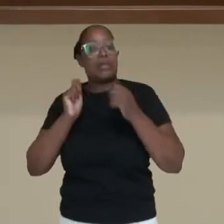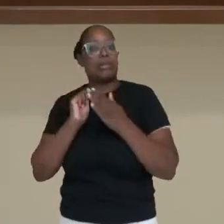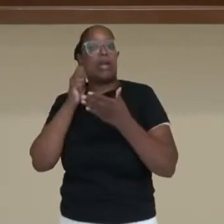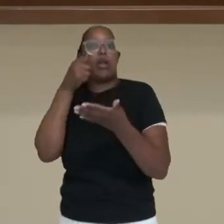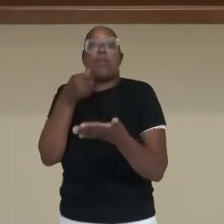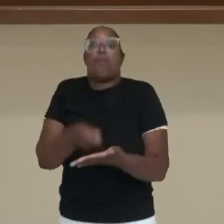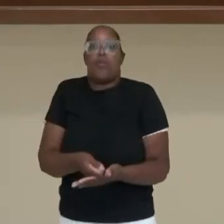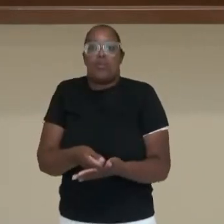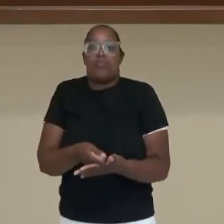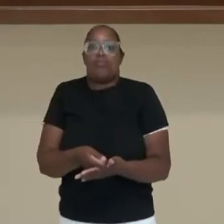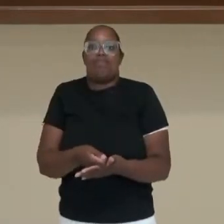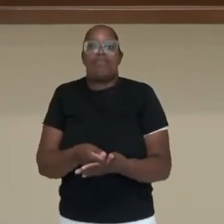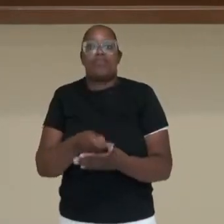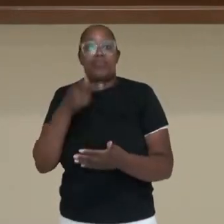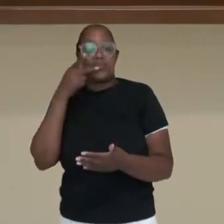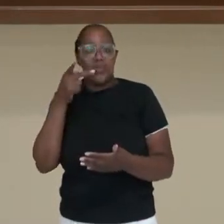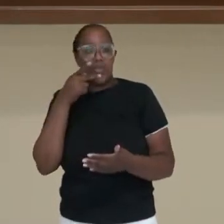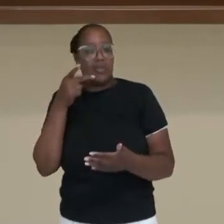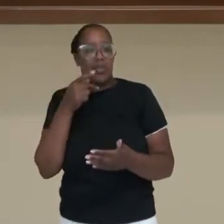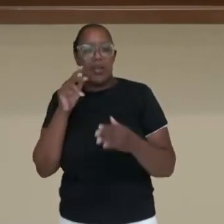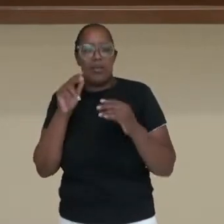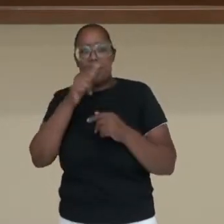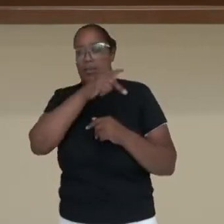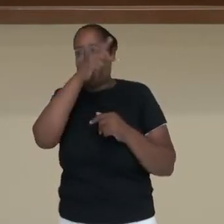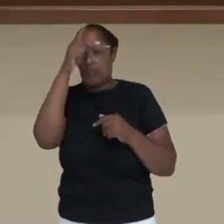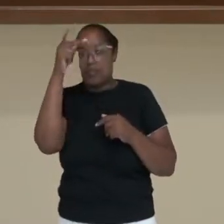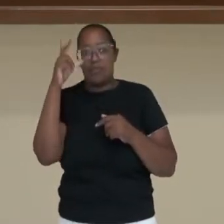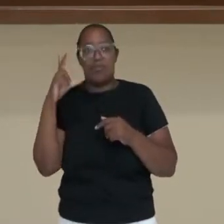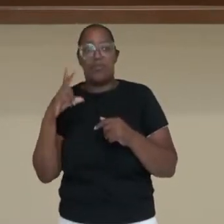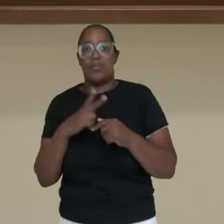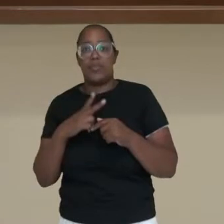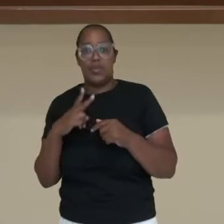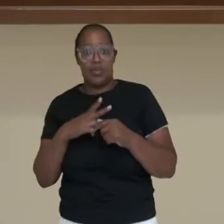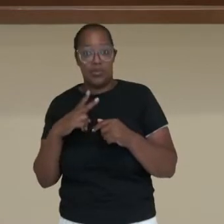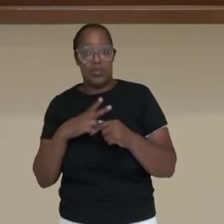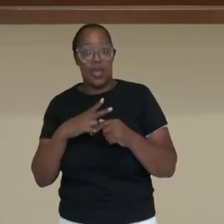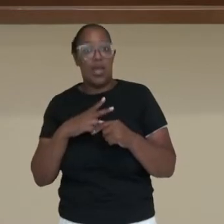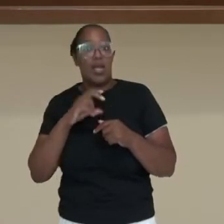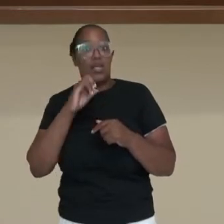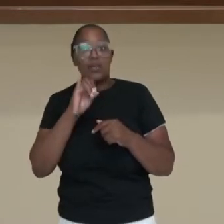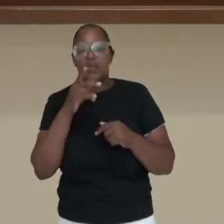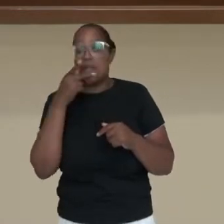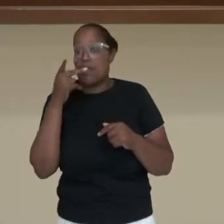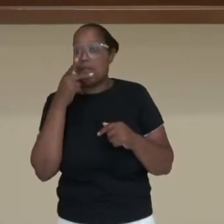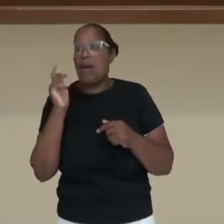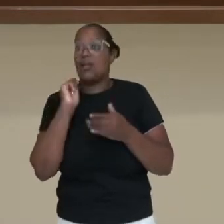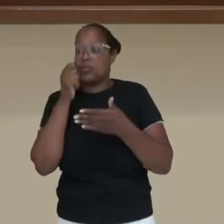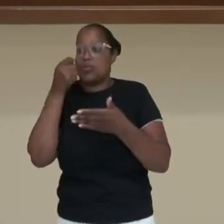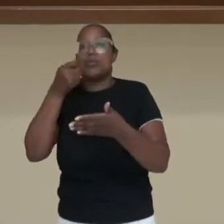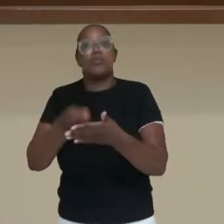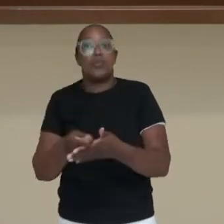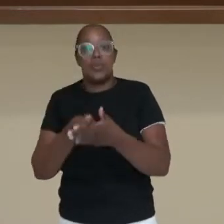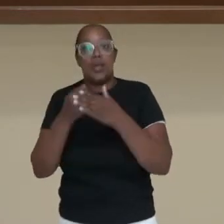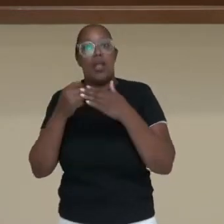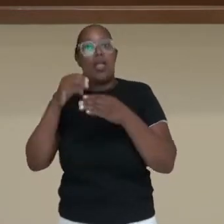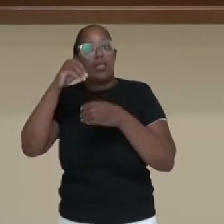ser manifestado apenas na esfera privada, né? É dentro de casa que estão as minhas